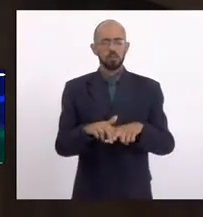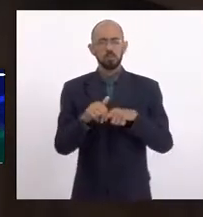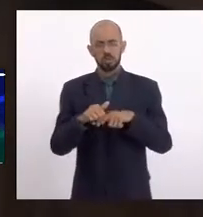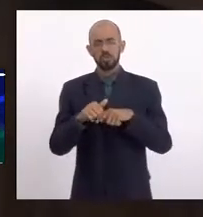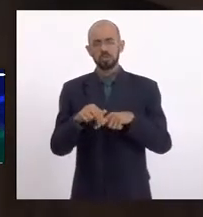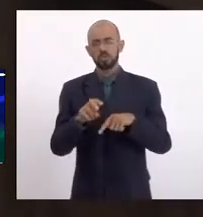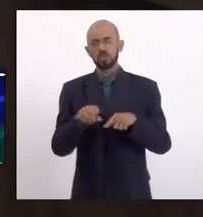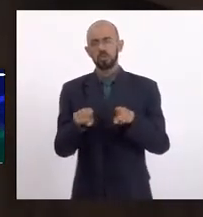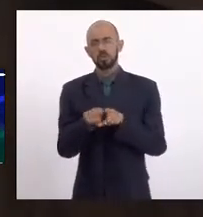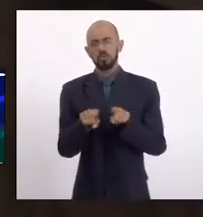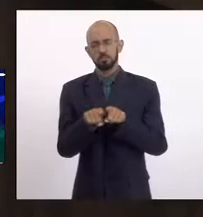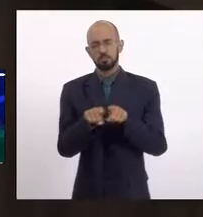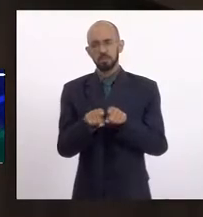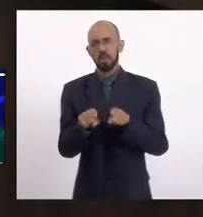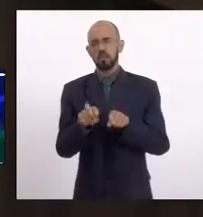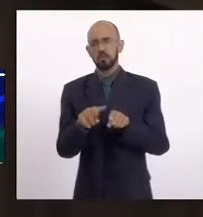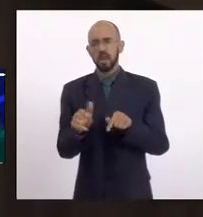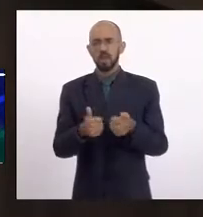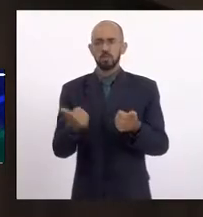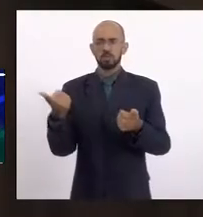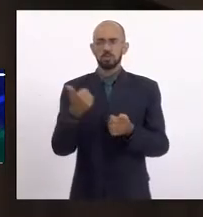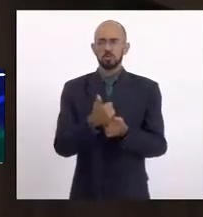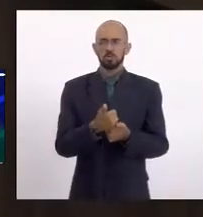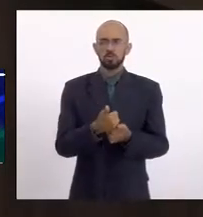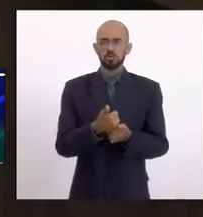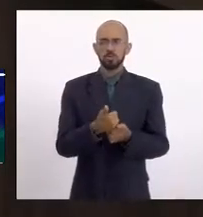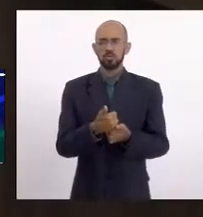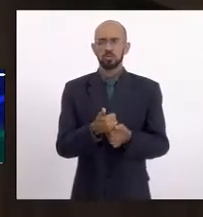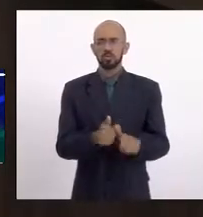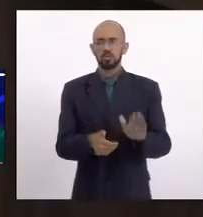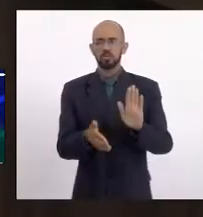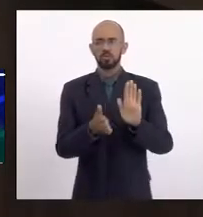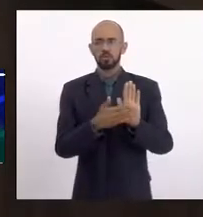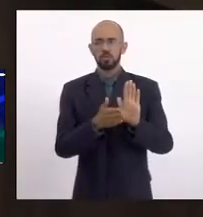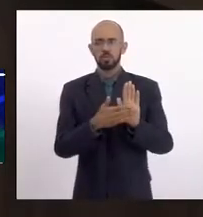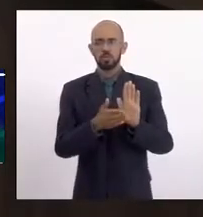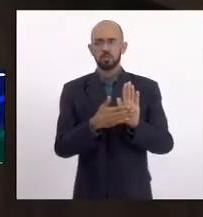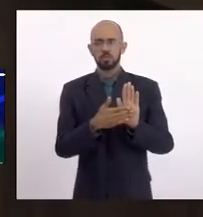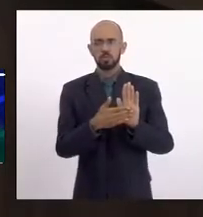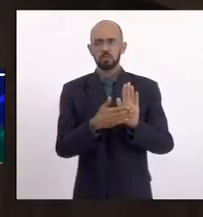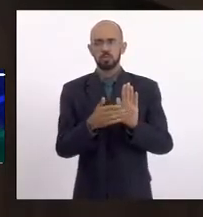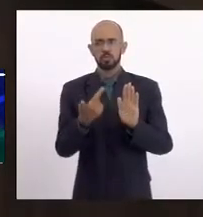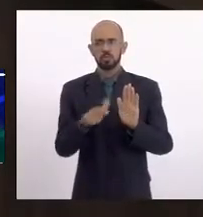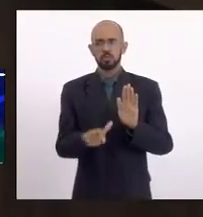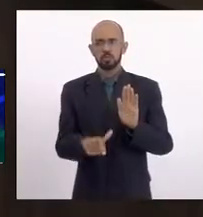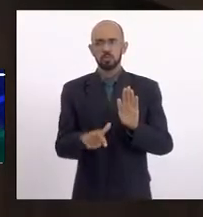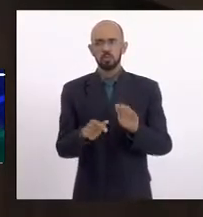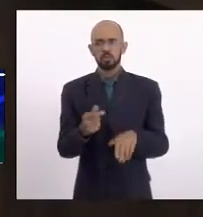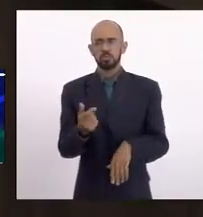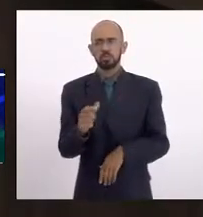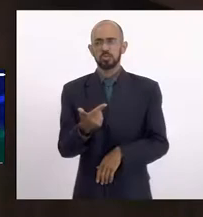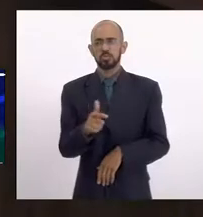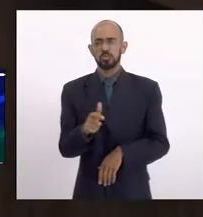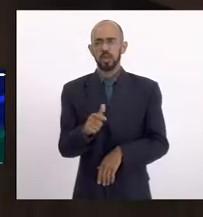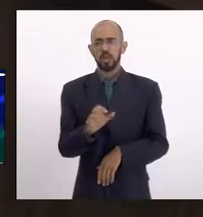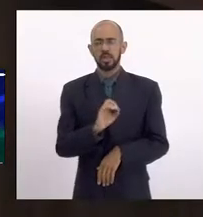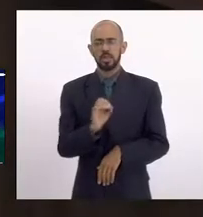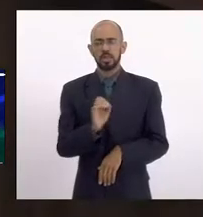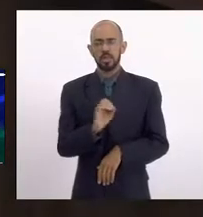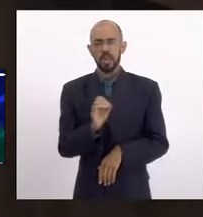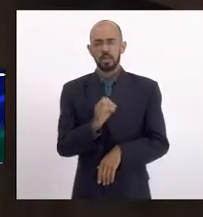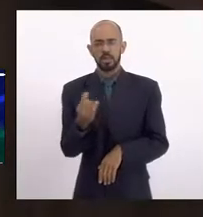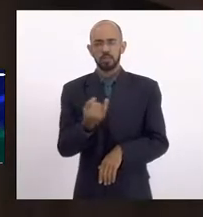segue Como substitutivo já proposto os outros itens não tem nada de